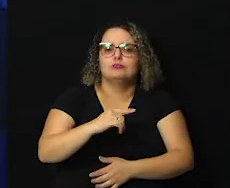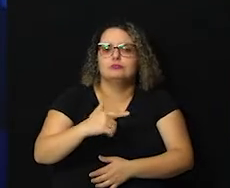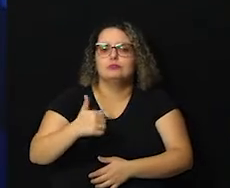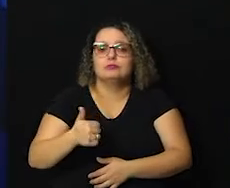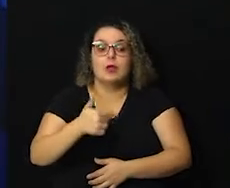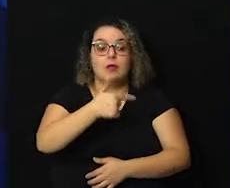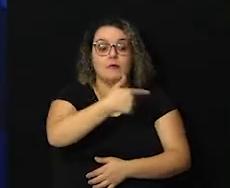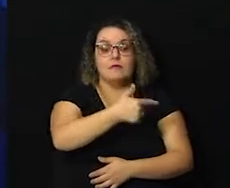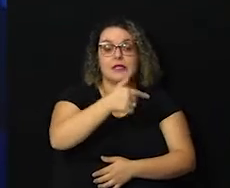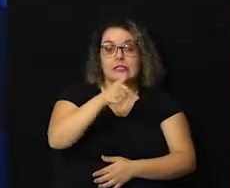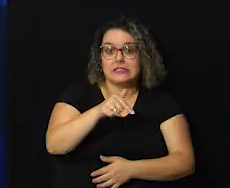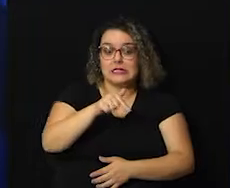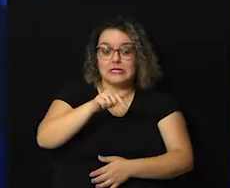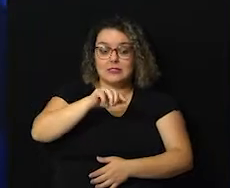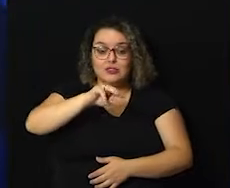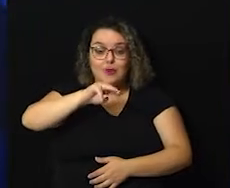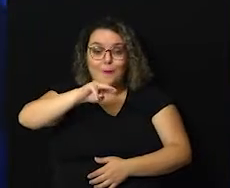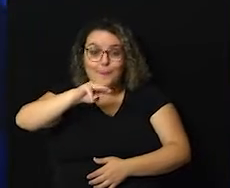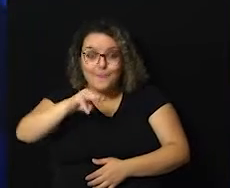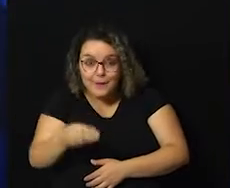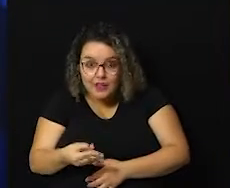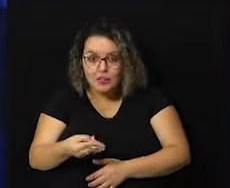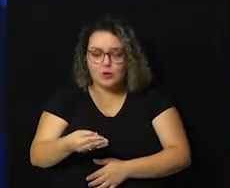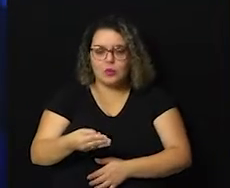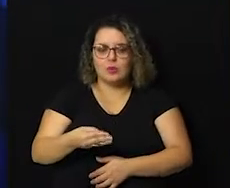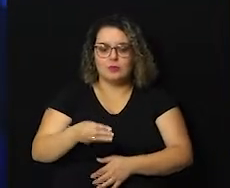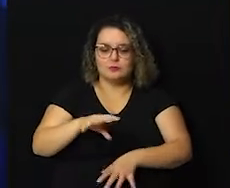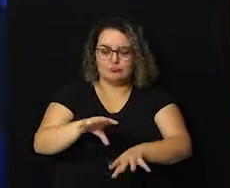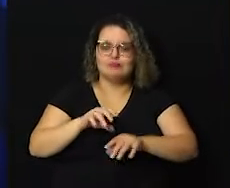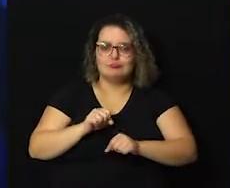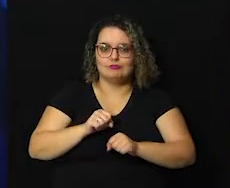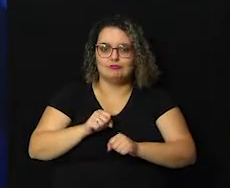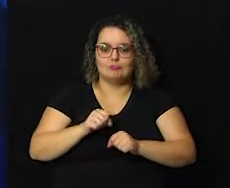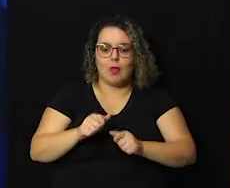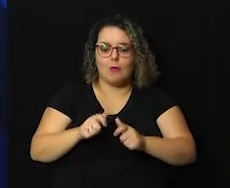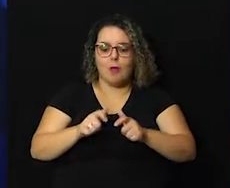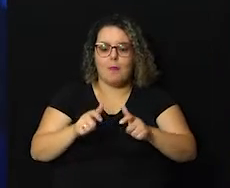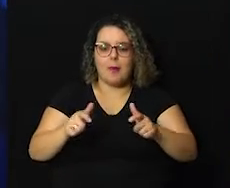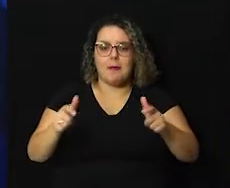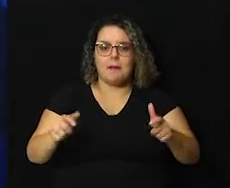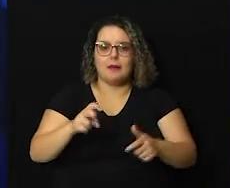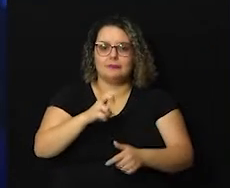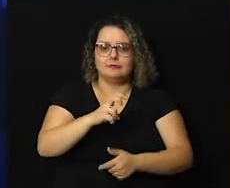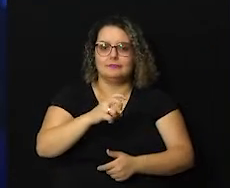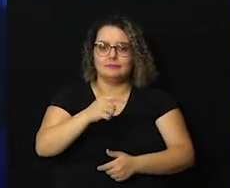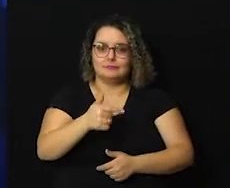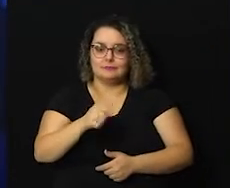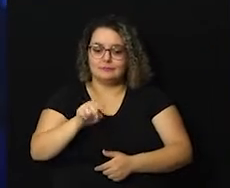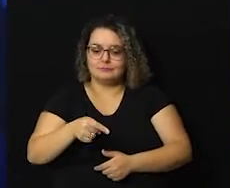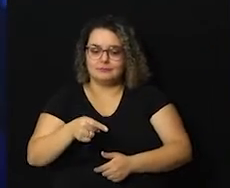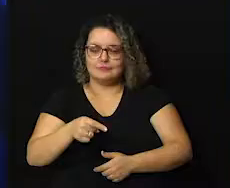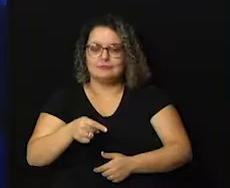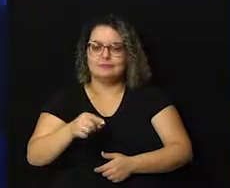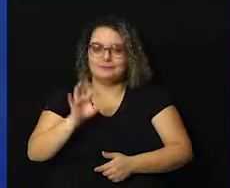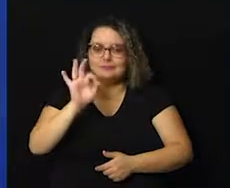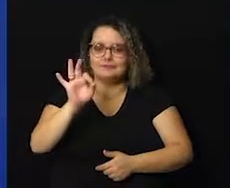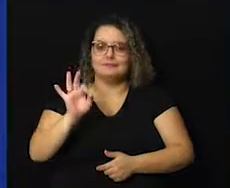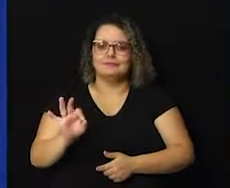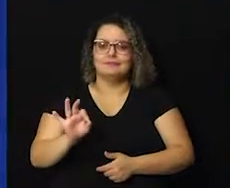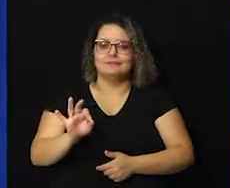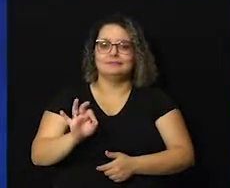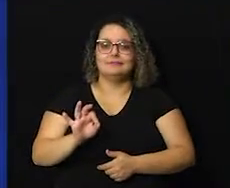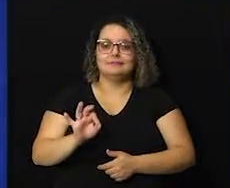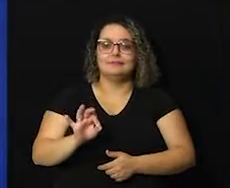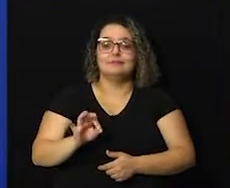Com 27,9 milhões de adeptos e com o crescimento de 52,5 por cento